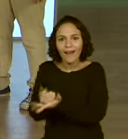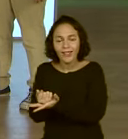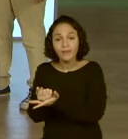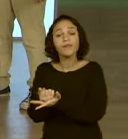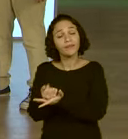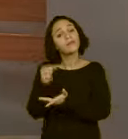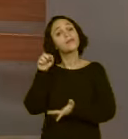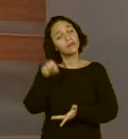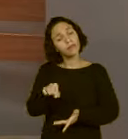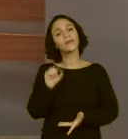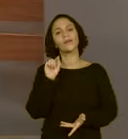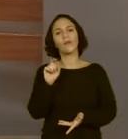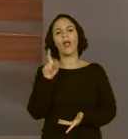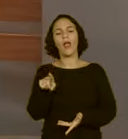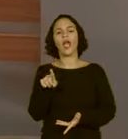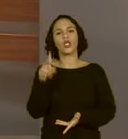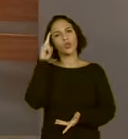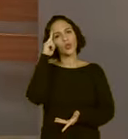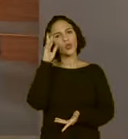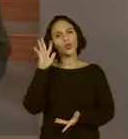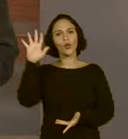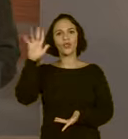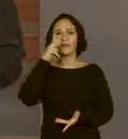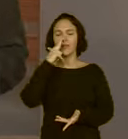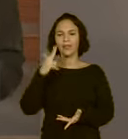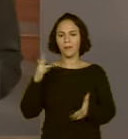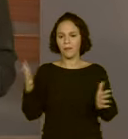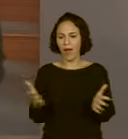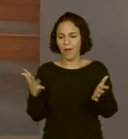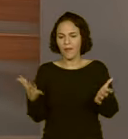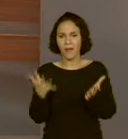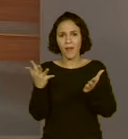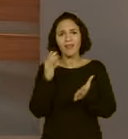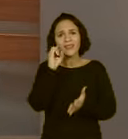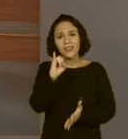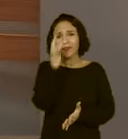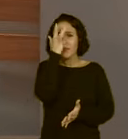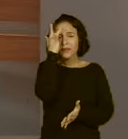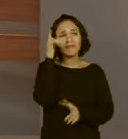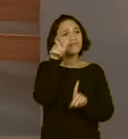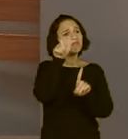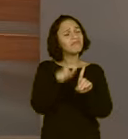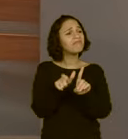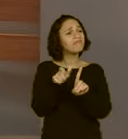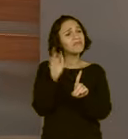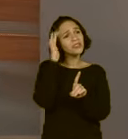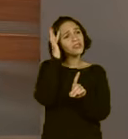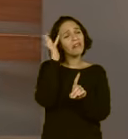são sonhos que mobilizam. Uma pessoa sem sonhos, uma pessoa que não